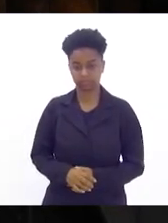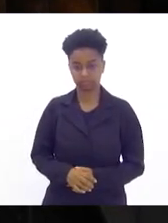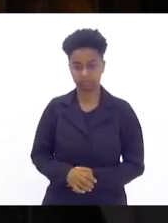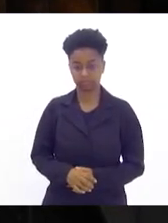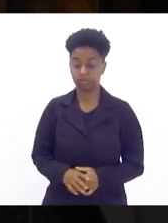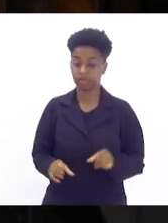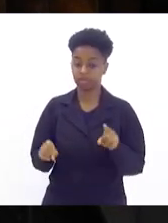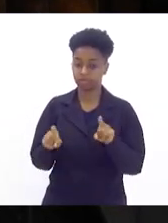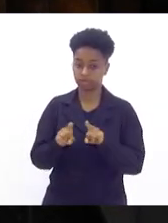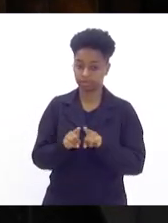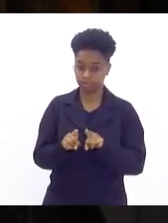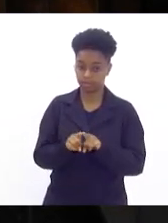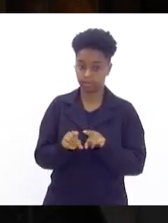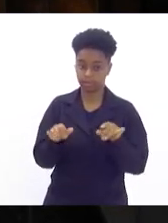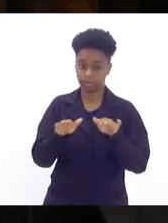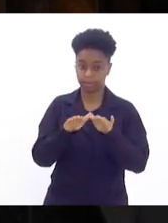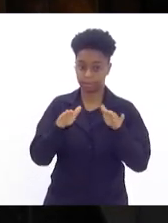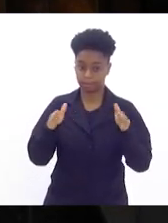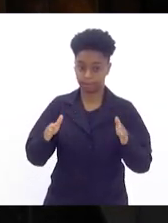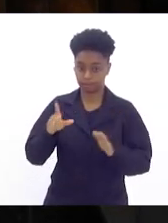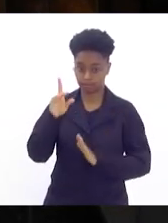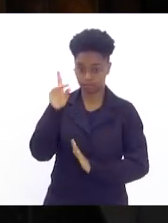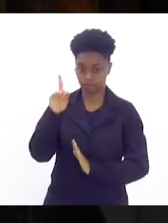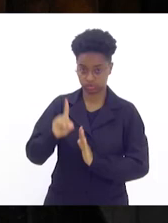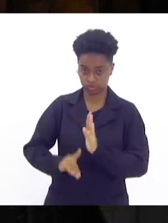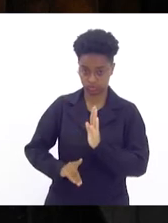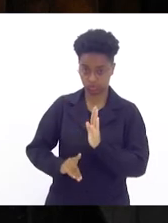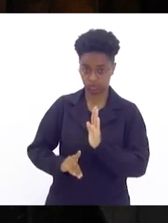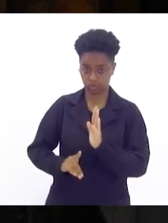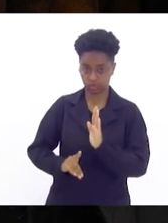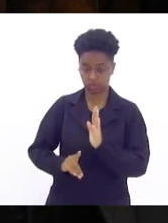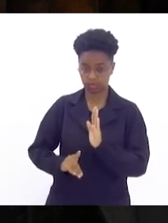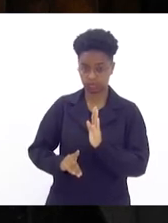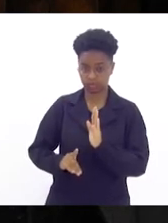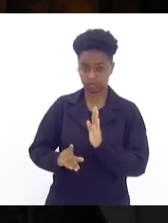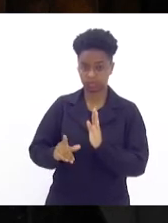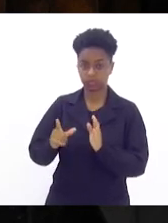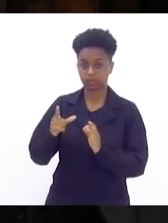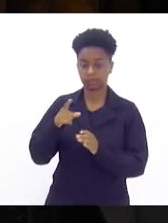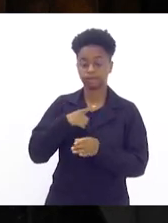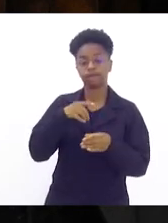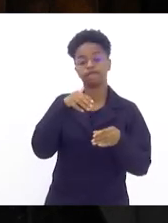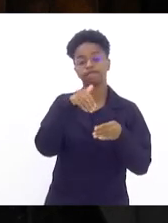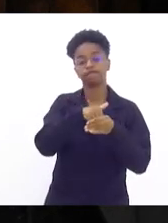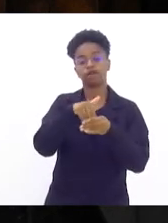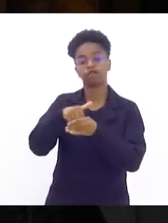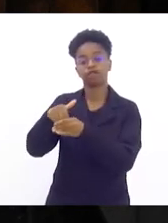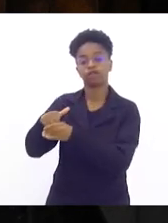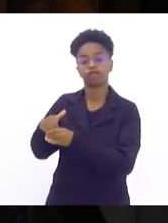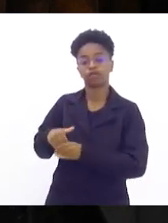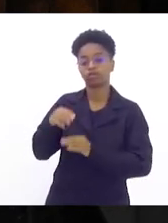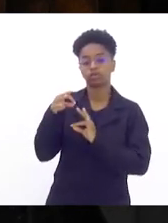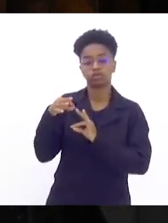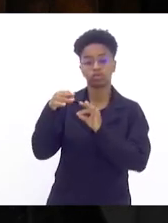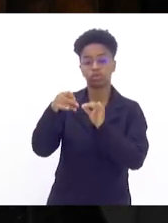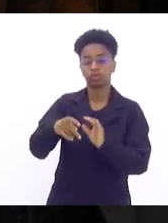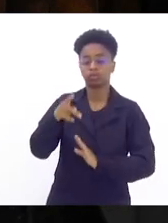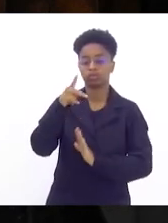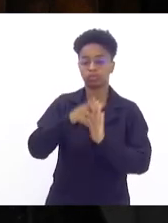a mesa diretora ela vota sobre todos os projetos de